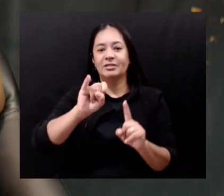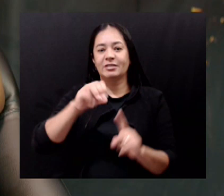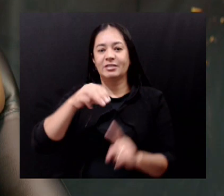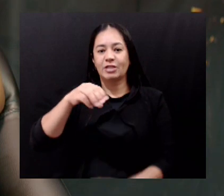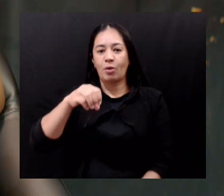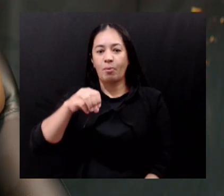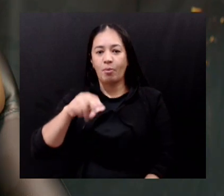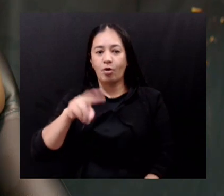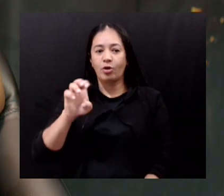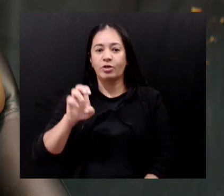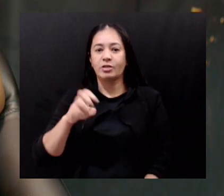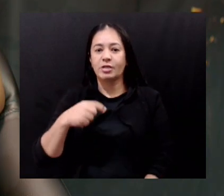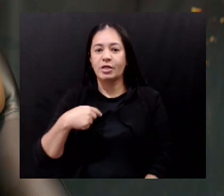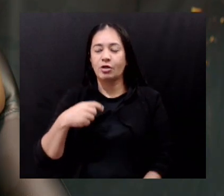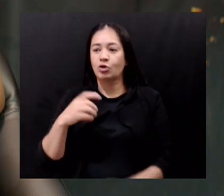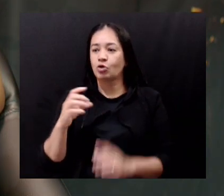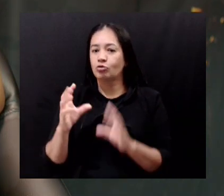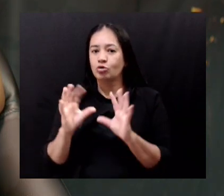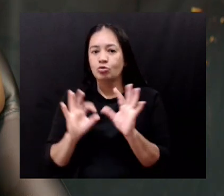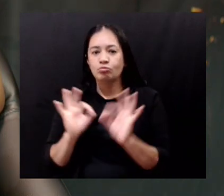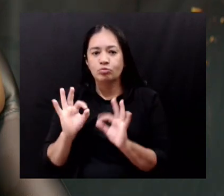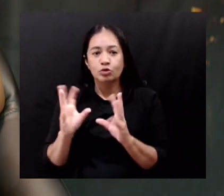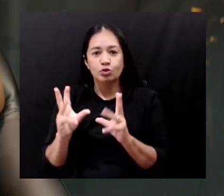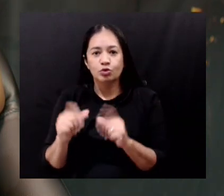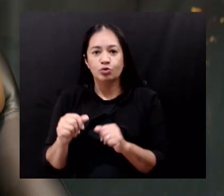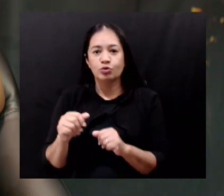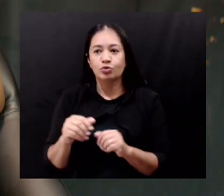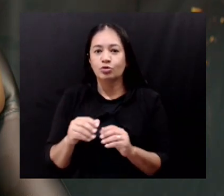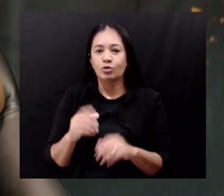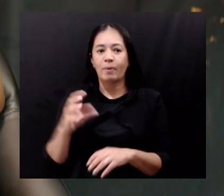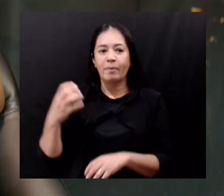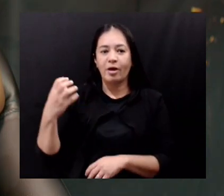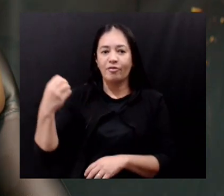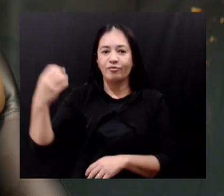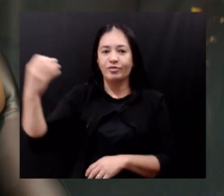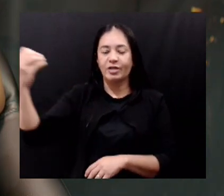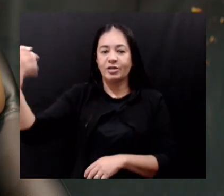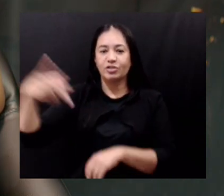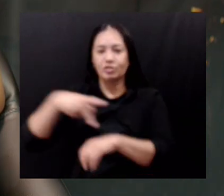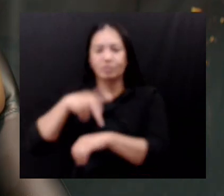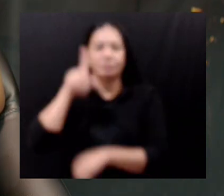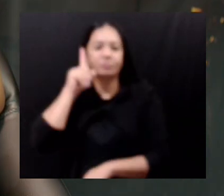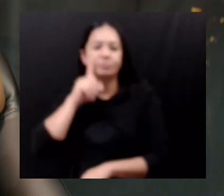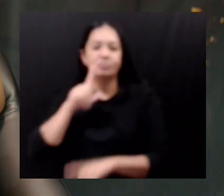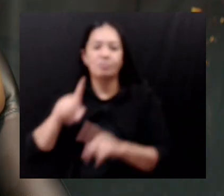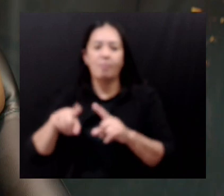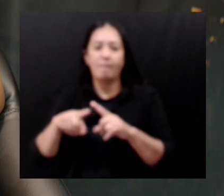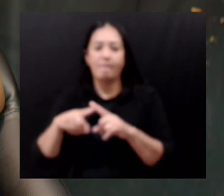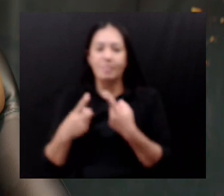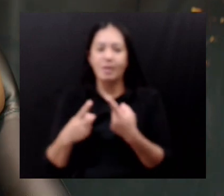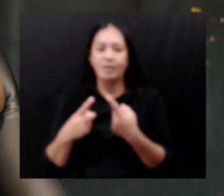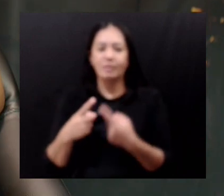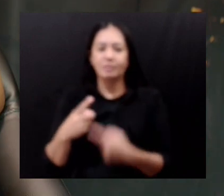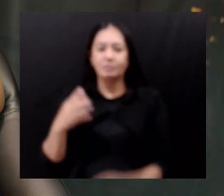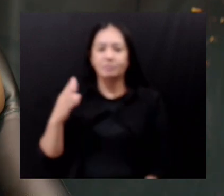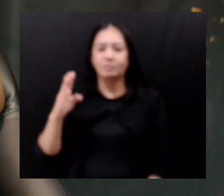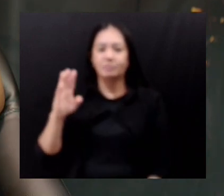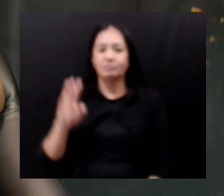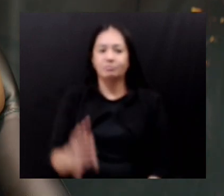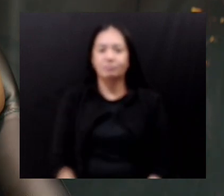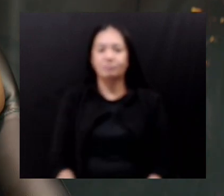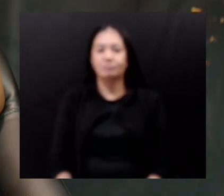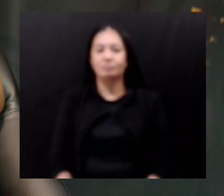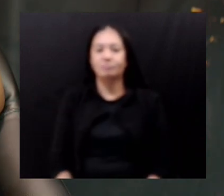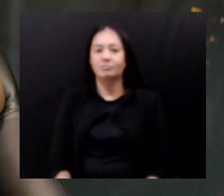pronto para irmos para os Estados Unidos em 2020, mas após o Trump assumir, a empresa cancelou a vaga por